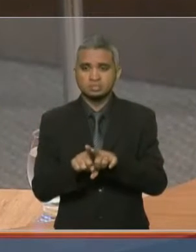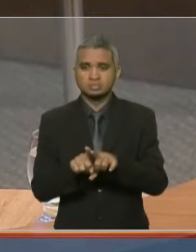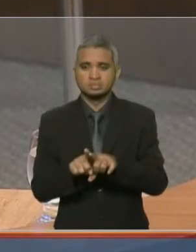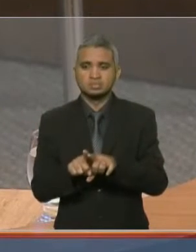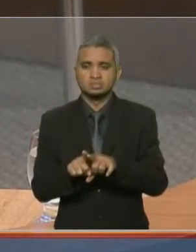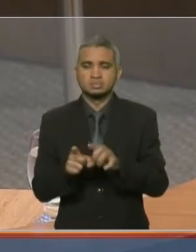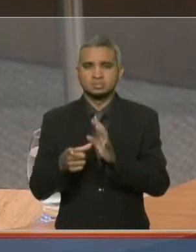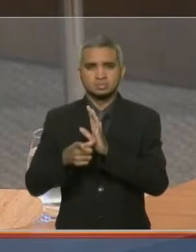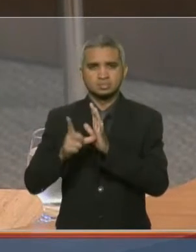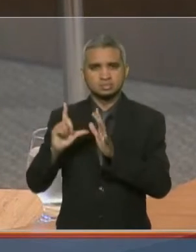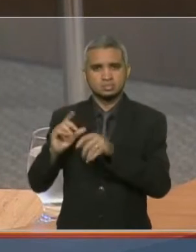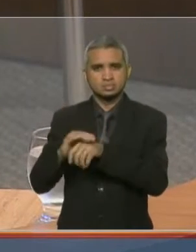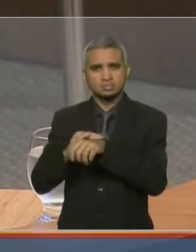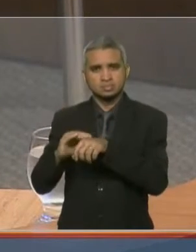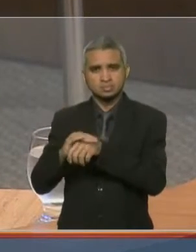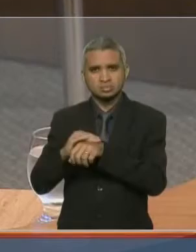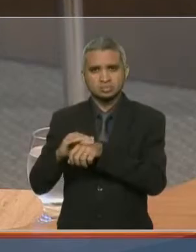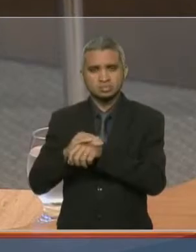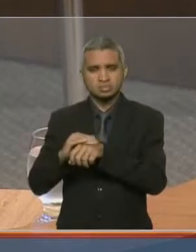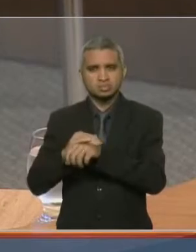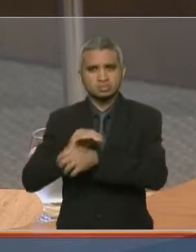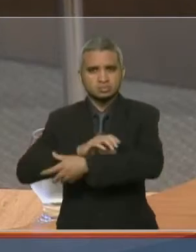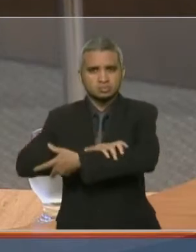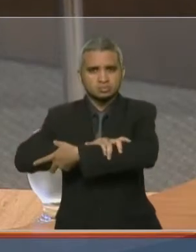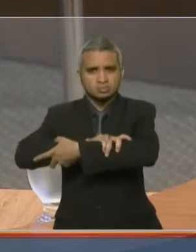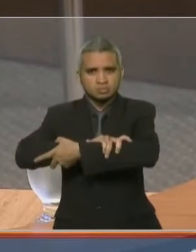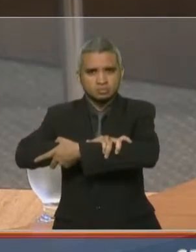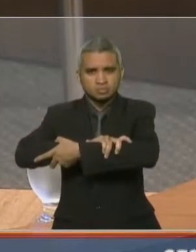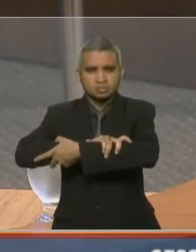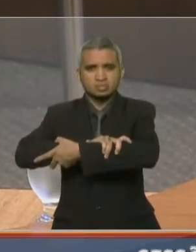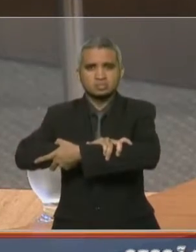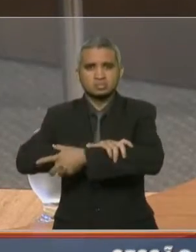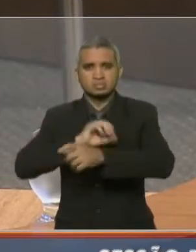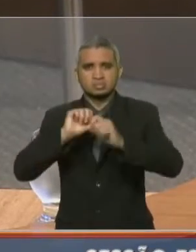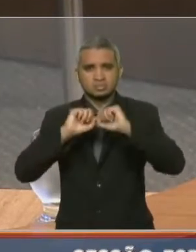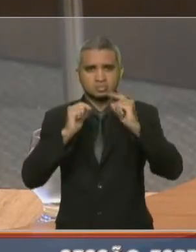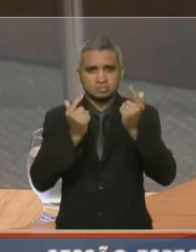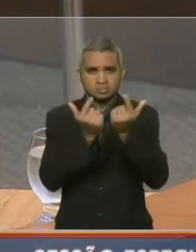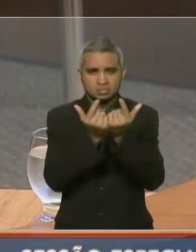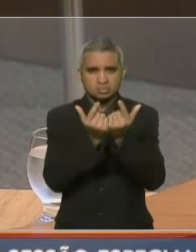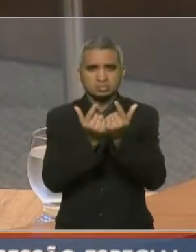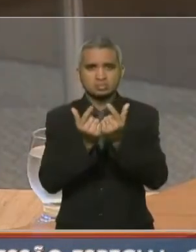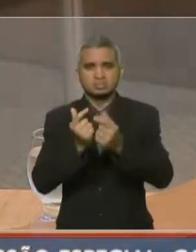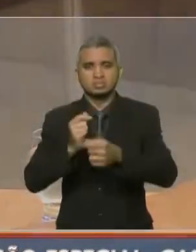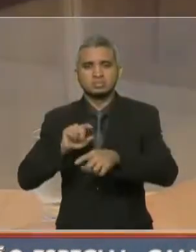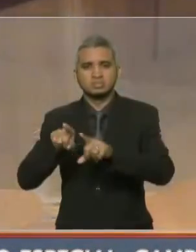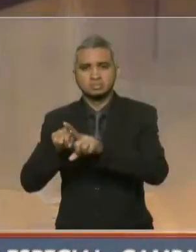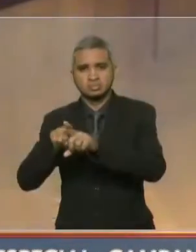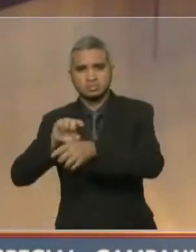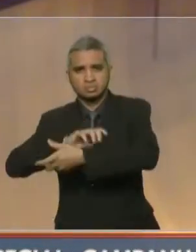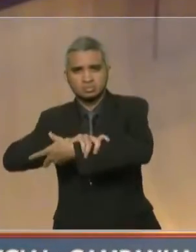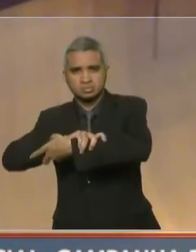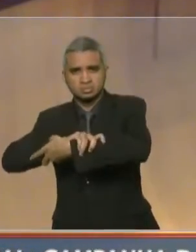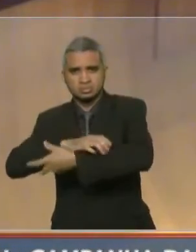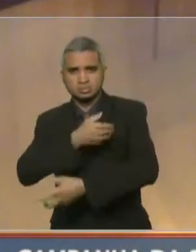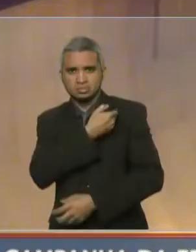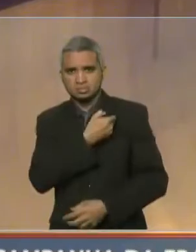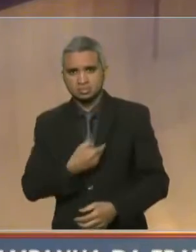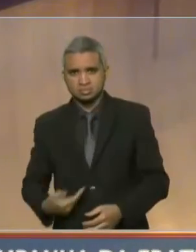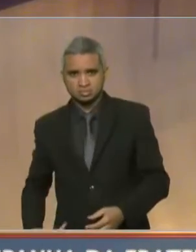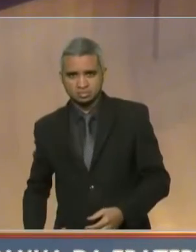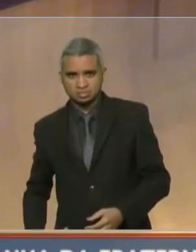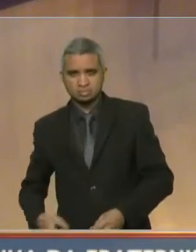conversando, fazendo parcerias com o Poder Legislativo, o Executivo, o Judiciário e a sociedade